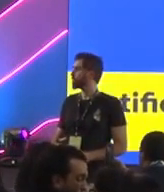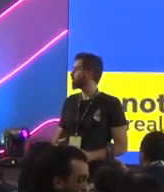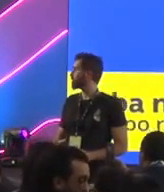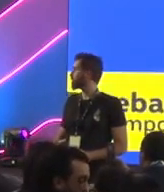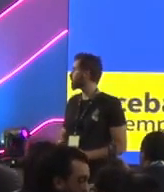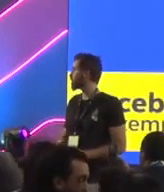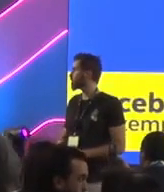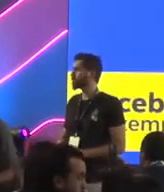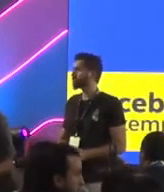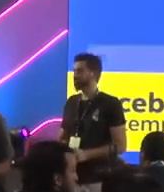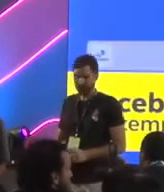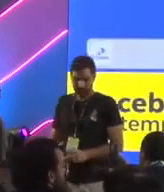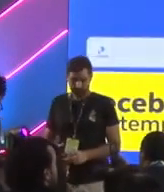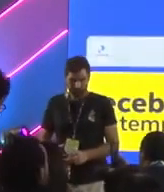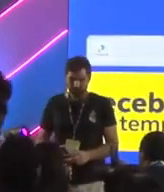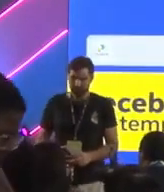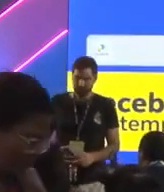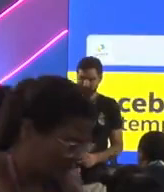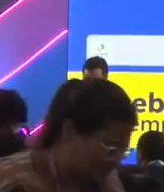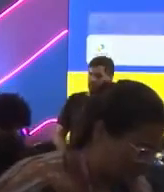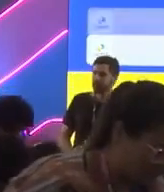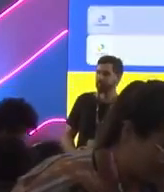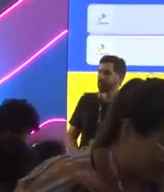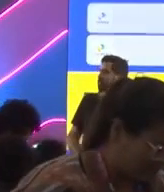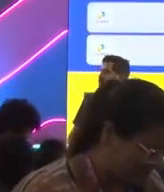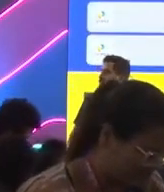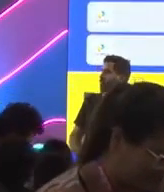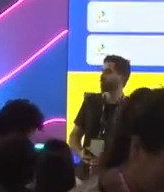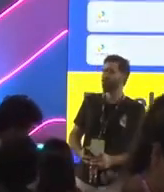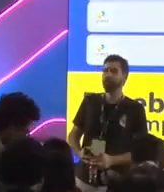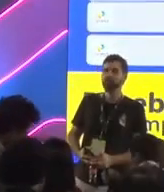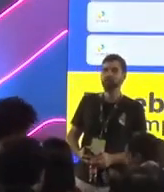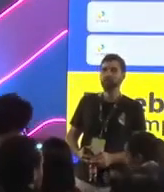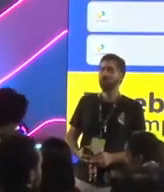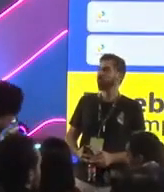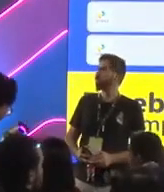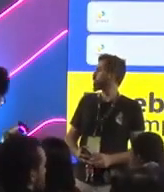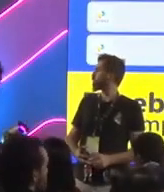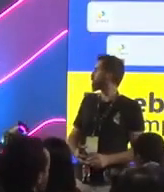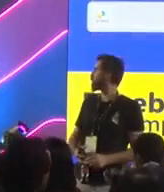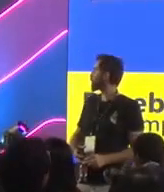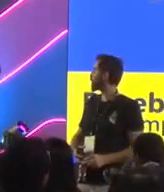Gerais. Hashtag fica a dica aí, tá, pessoal?